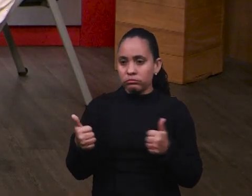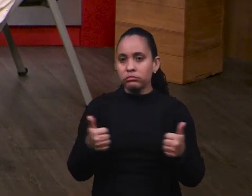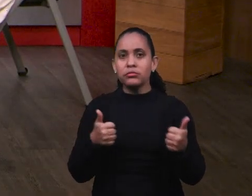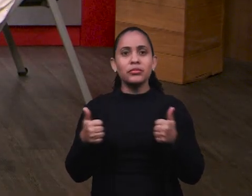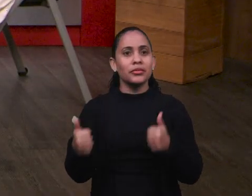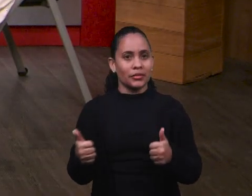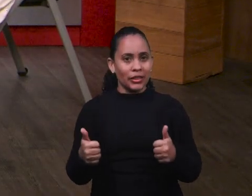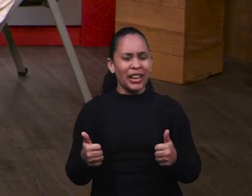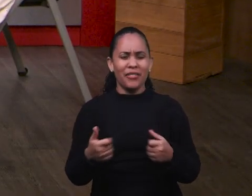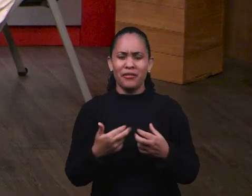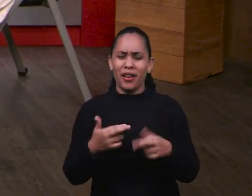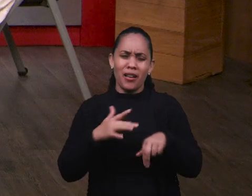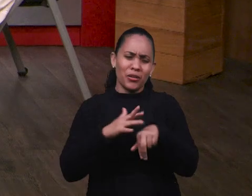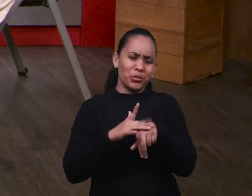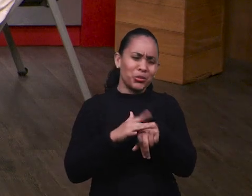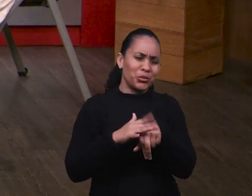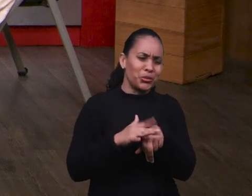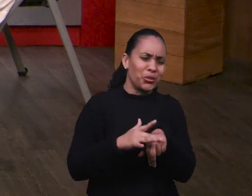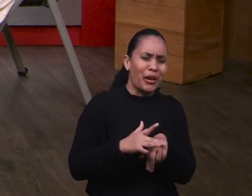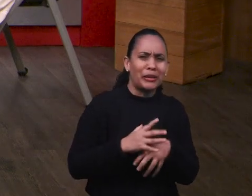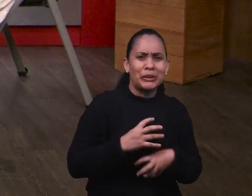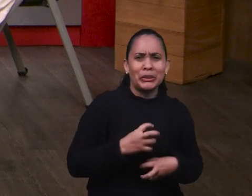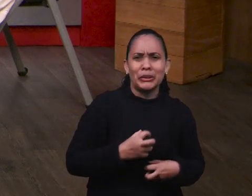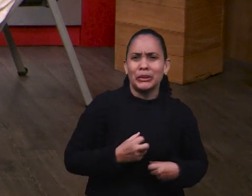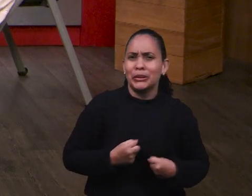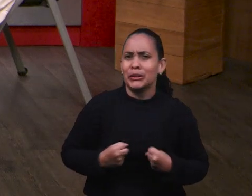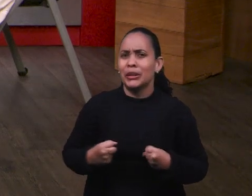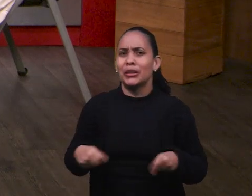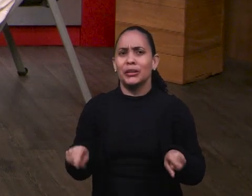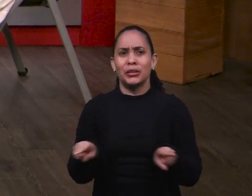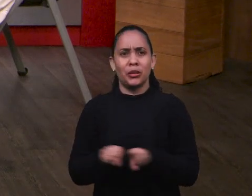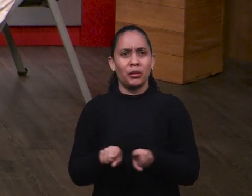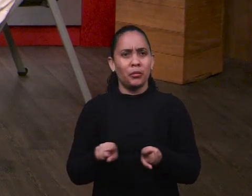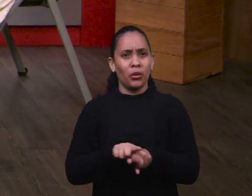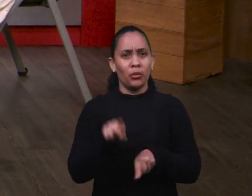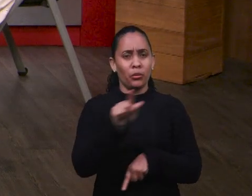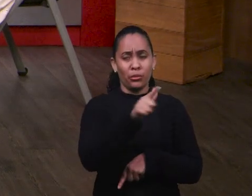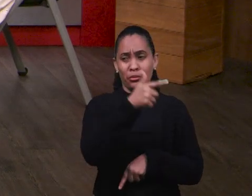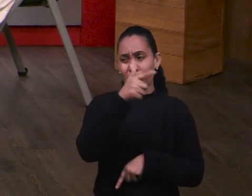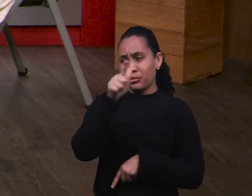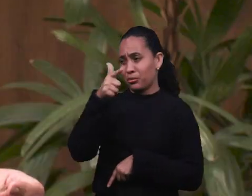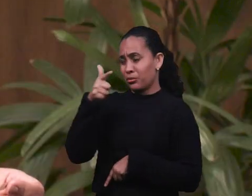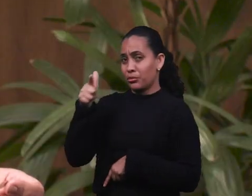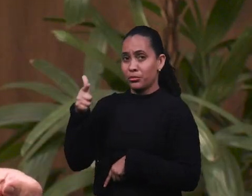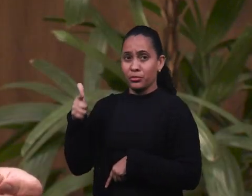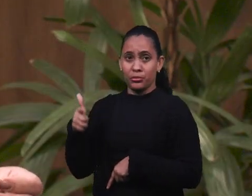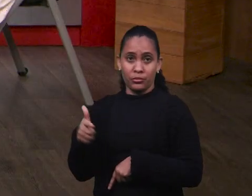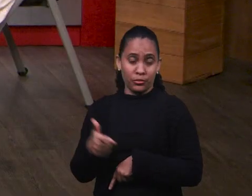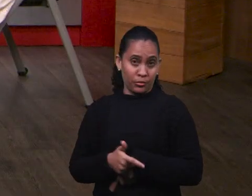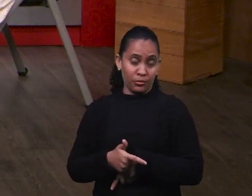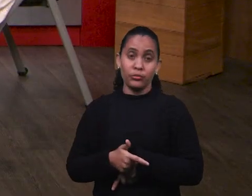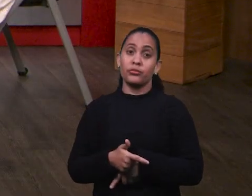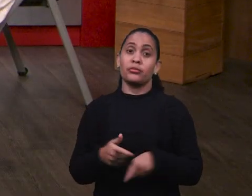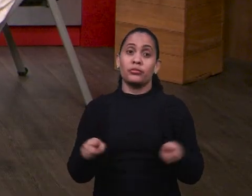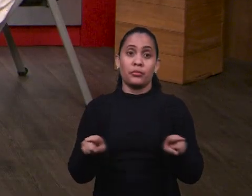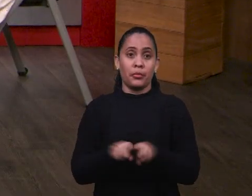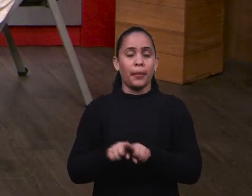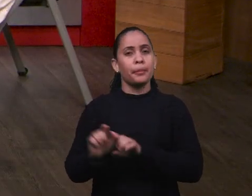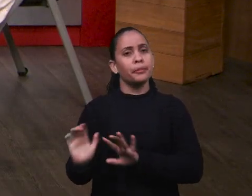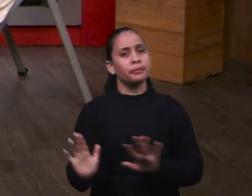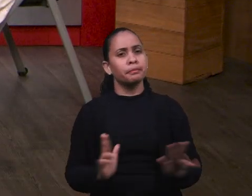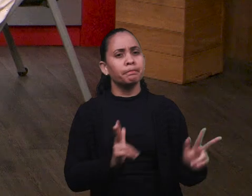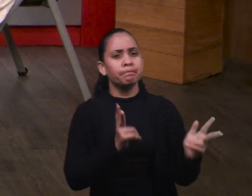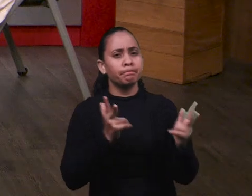doenças inflamatórias, né? Até em compulsão por álcool também, melhora muito. São grandiosos os